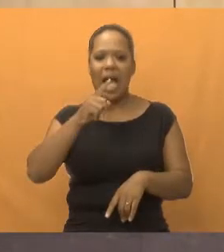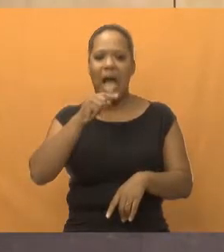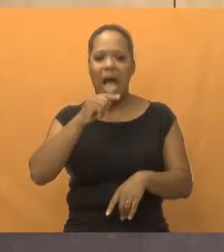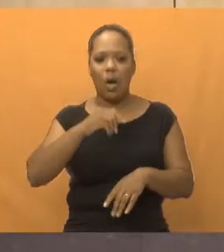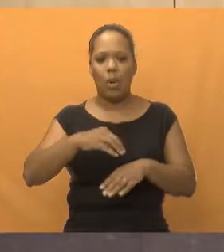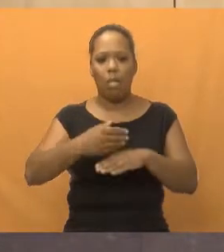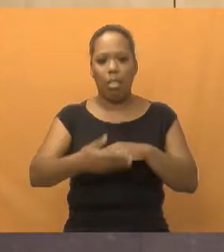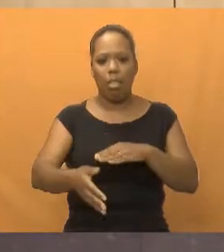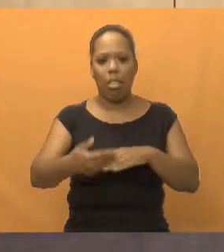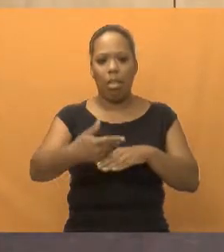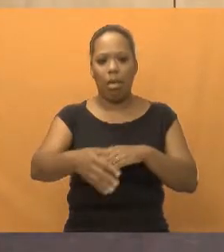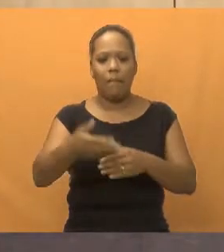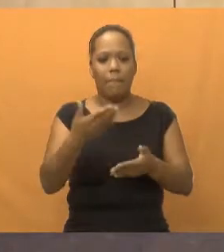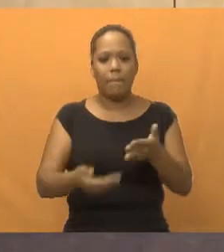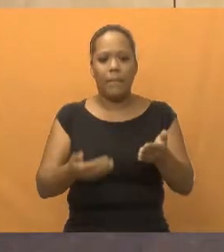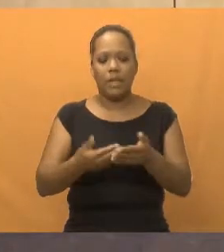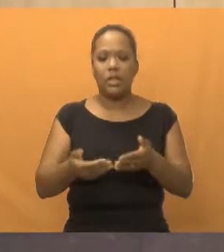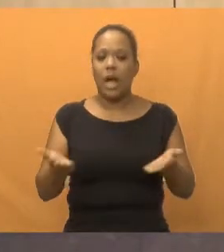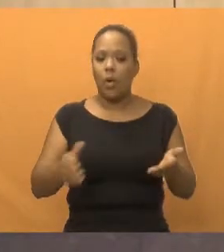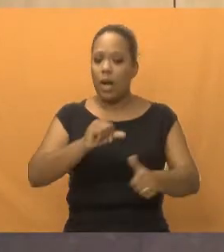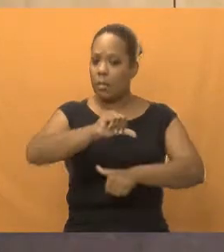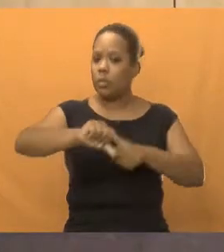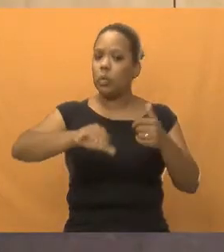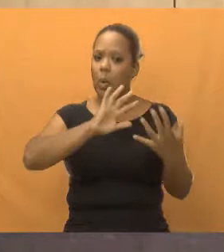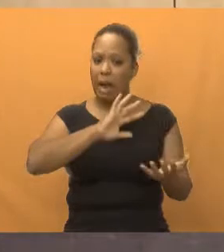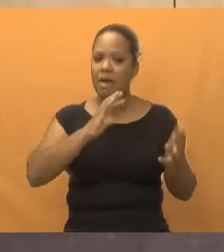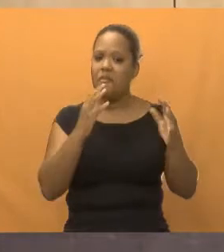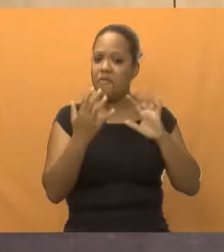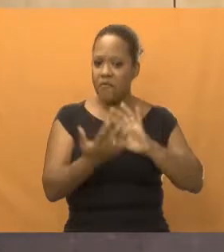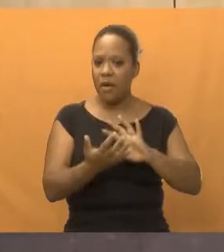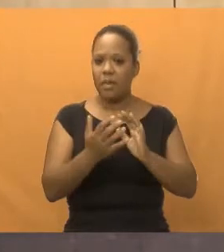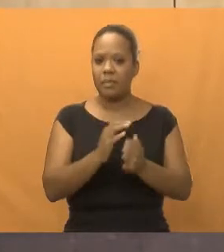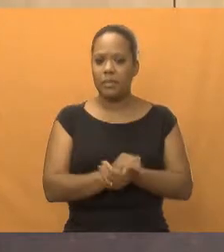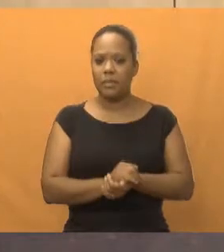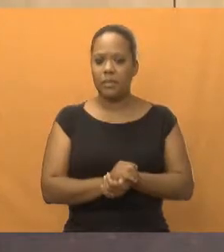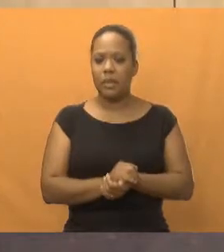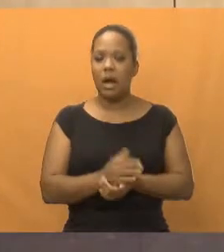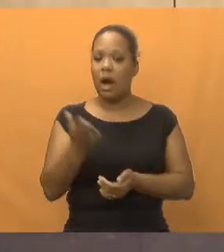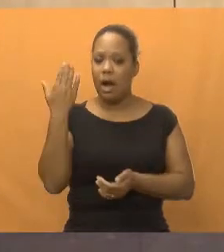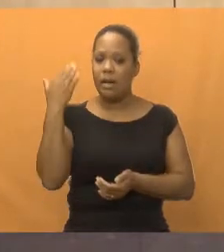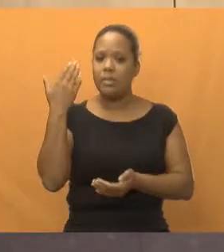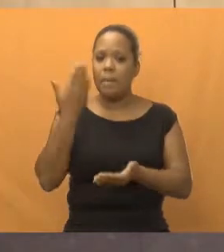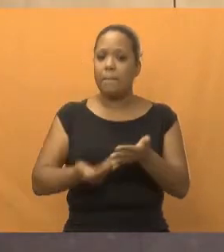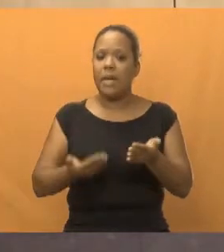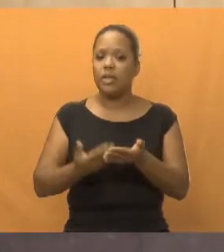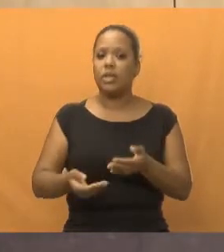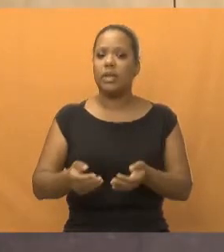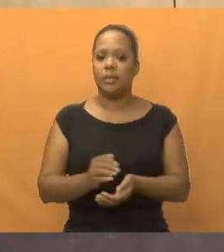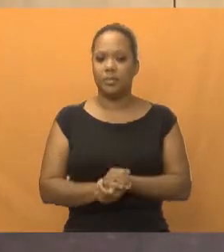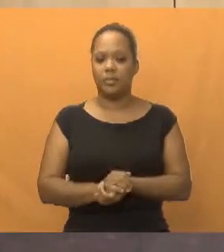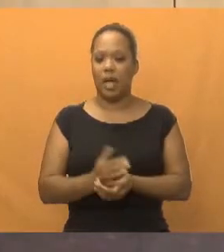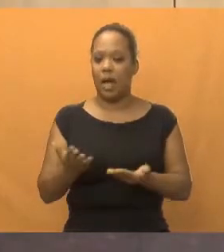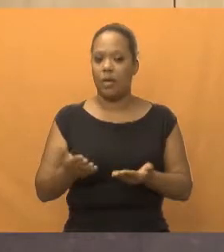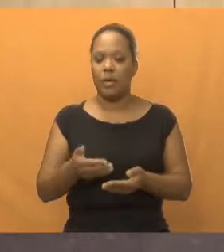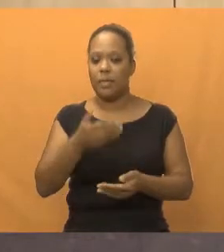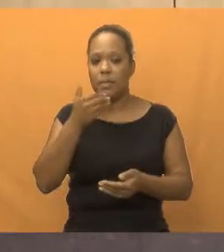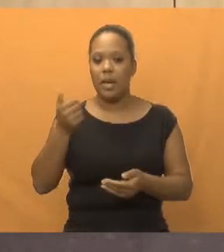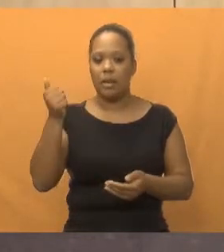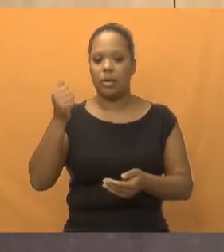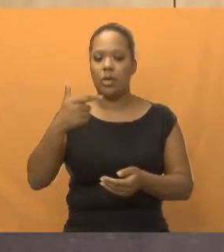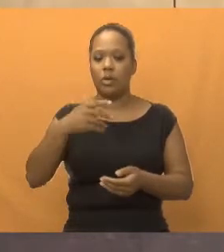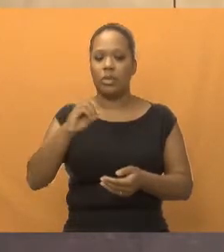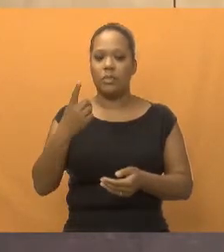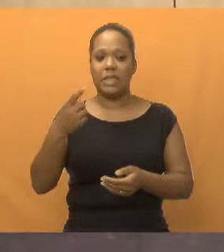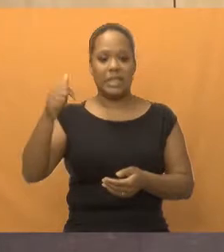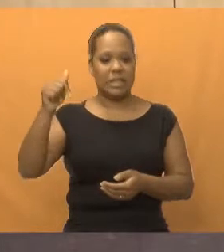todas reformadas, né? Então a gente vê aí aonde que estava o desperdício e hoje o que está sendo feito desde